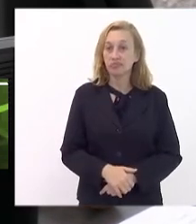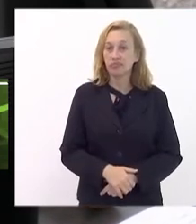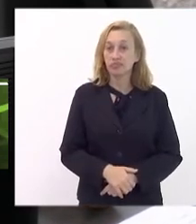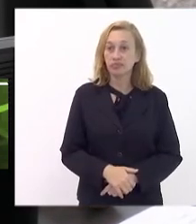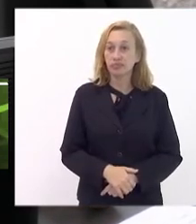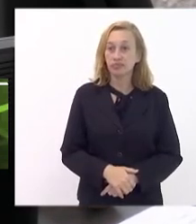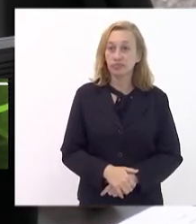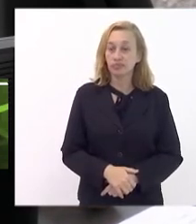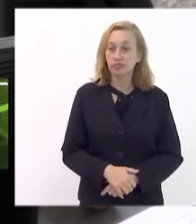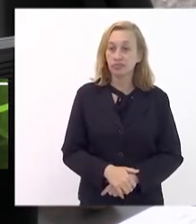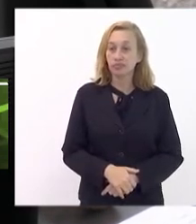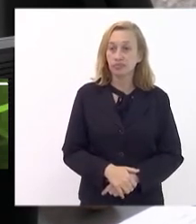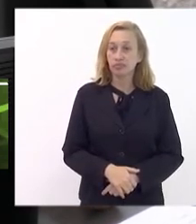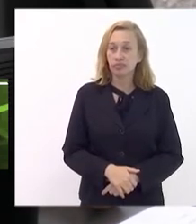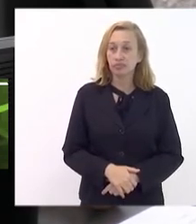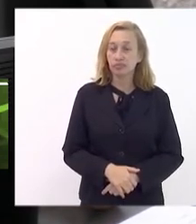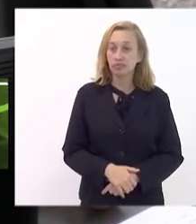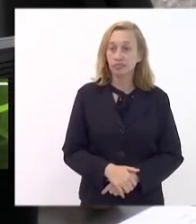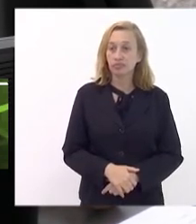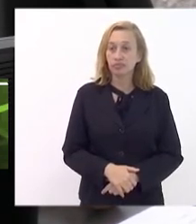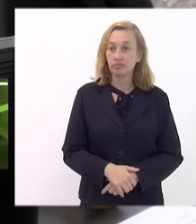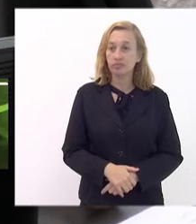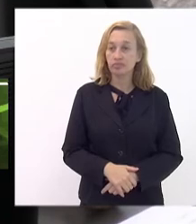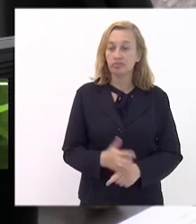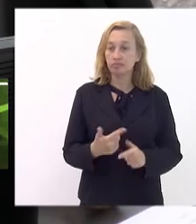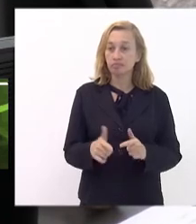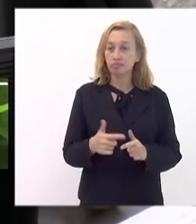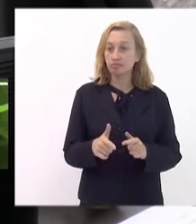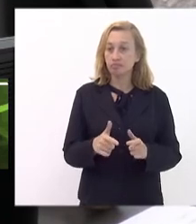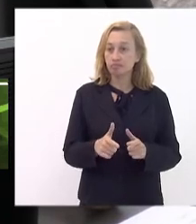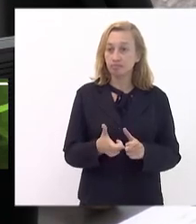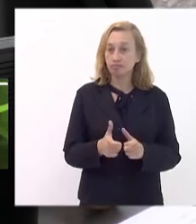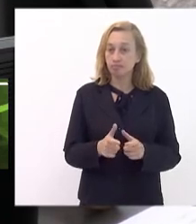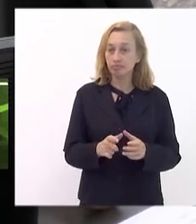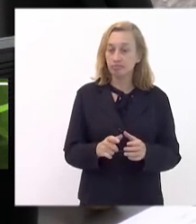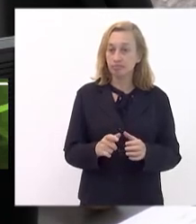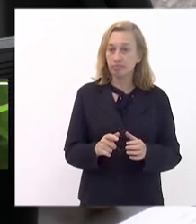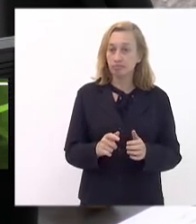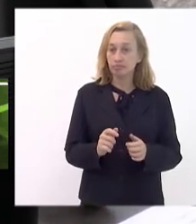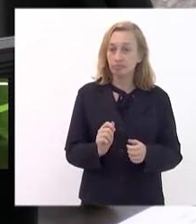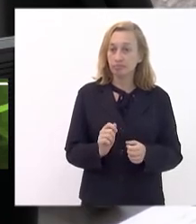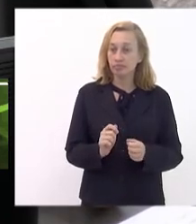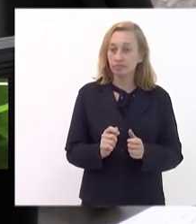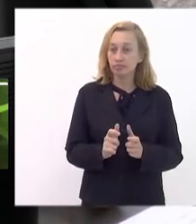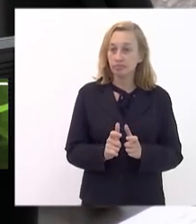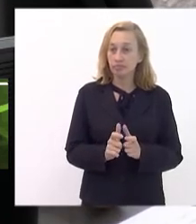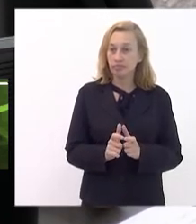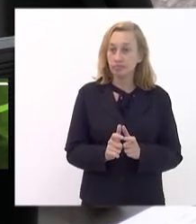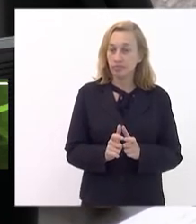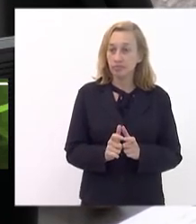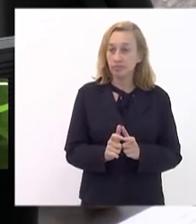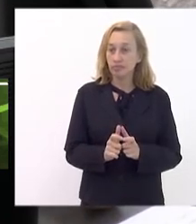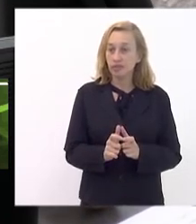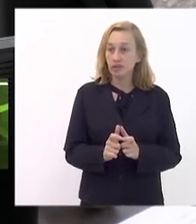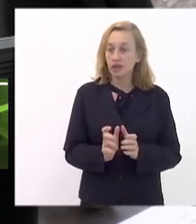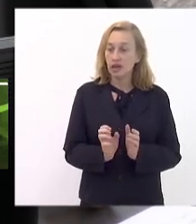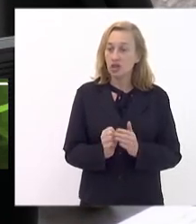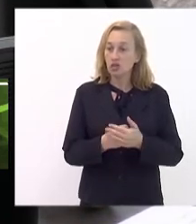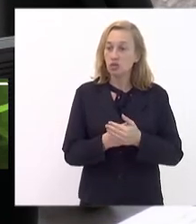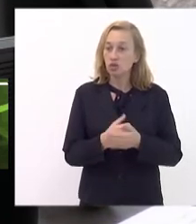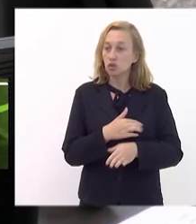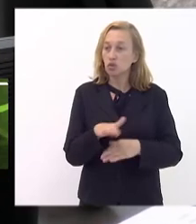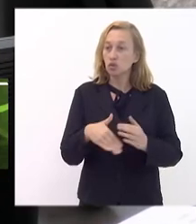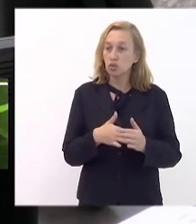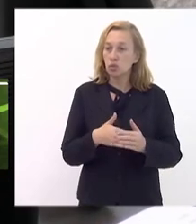drama deixa de ser tão intenso, todo mundo empurra com a barriga. Veja,